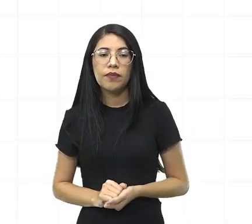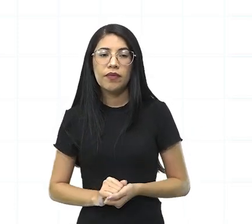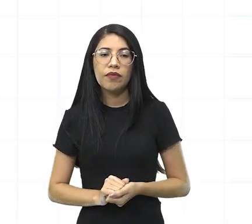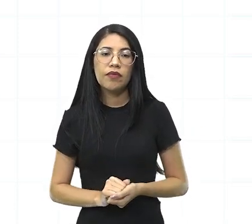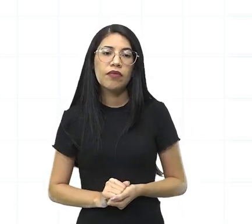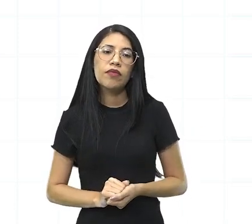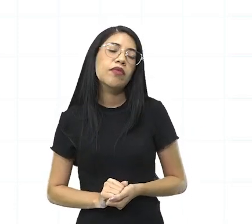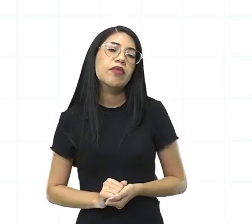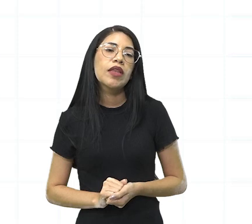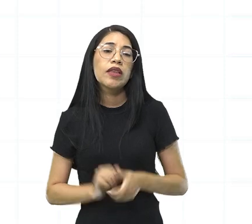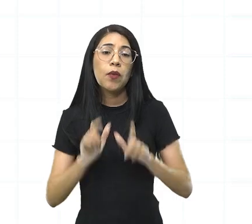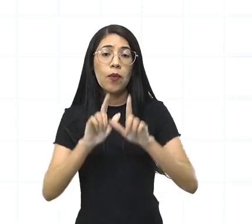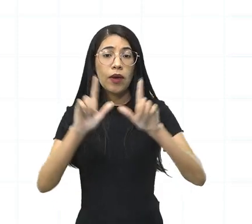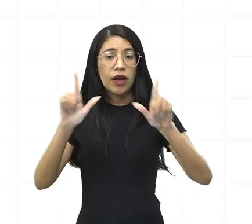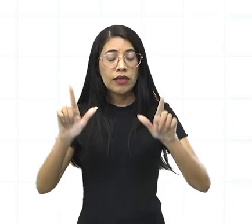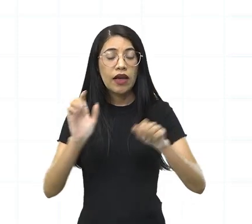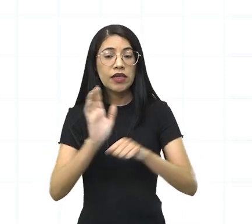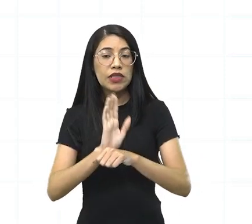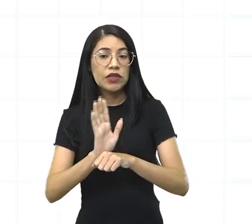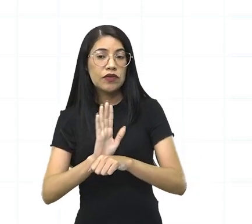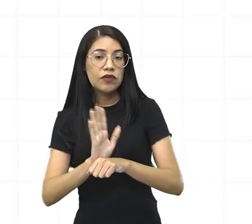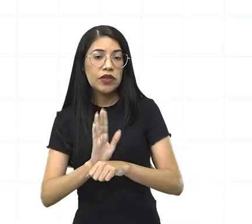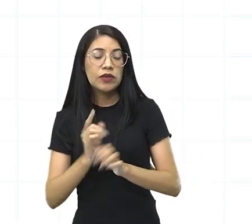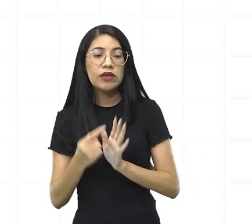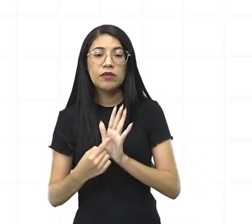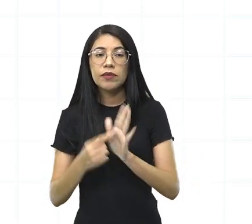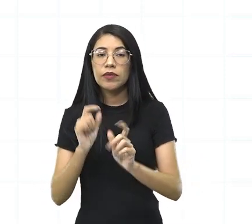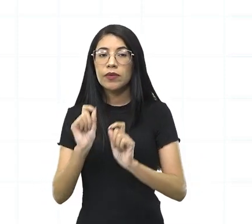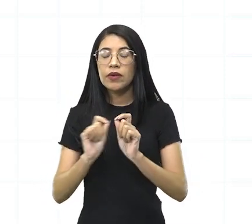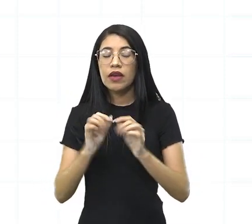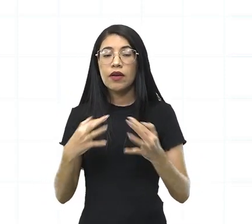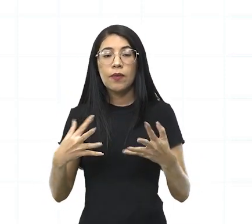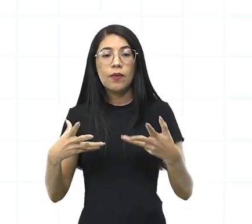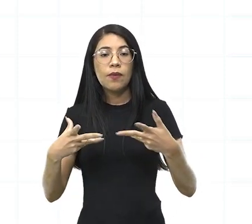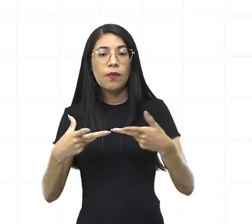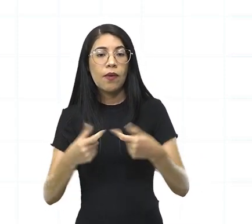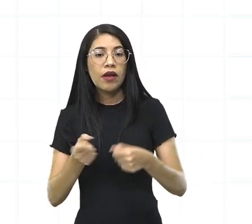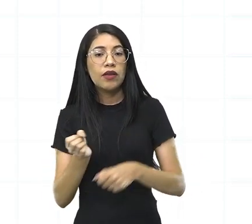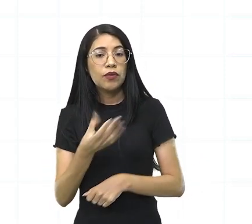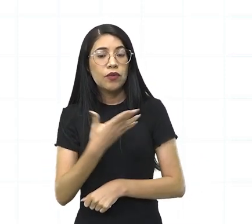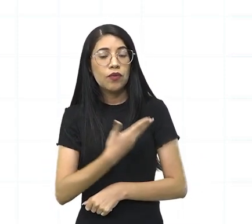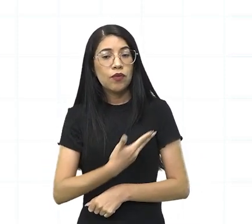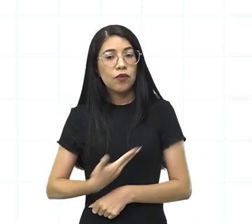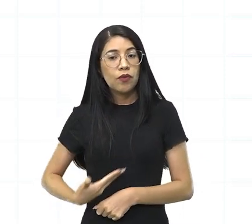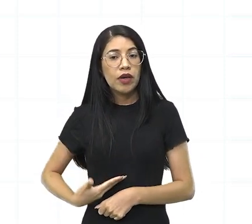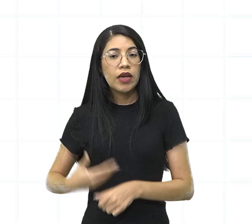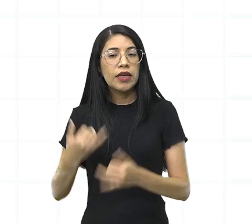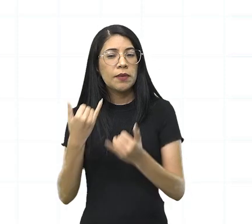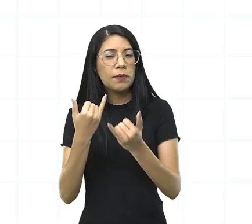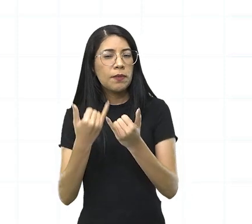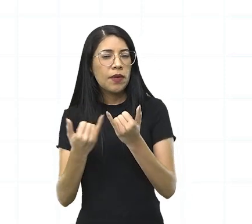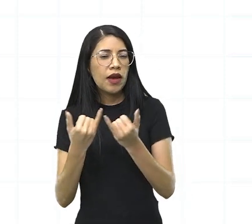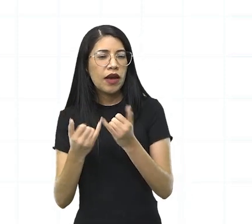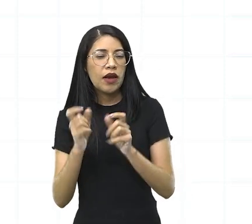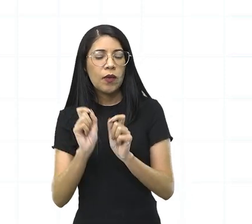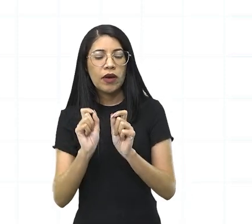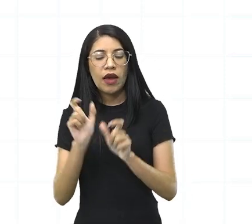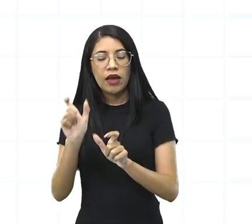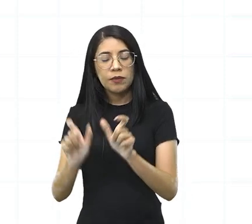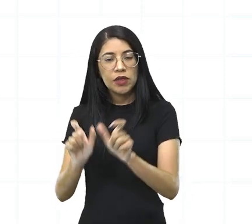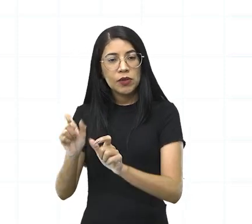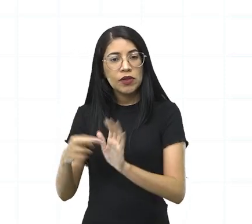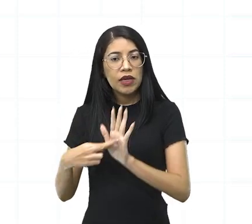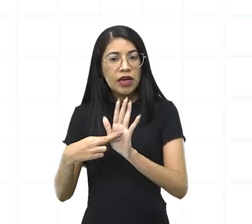Tanto sobre o cartaz quanto o vídeo, né, demonstram qualidades do atual governo e buscam assemelhar-se ao povo que